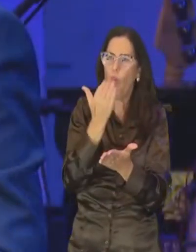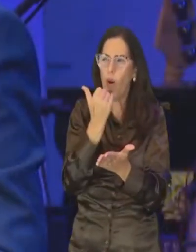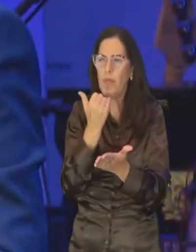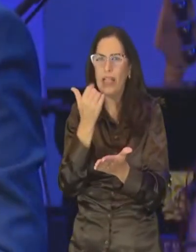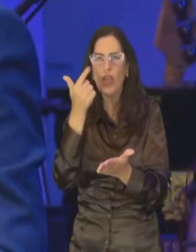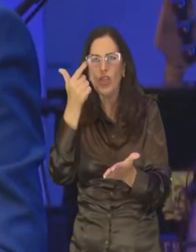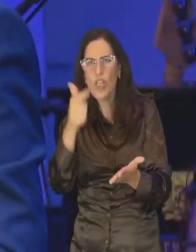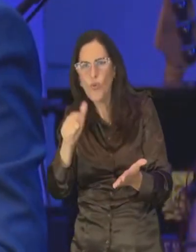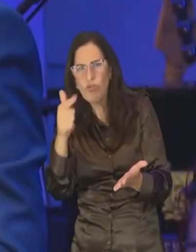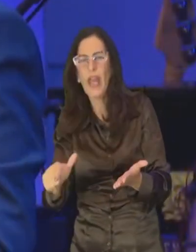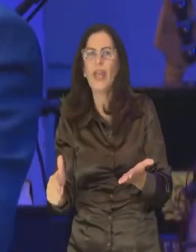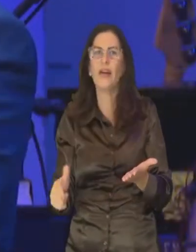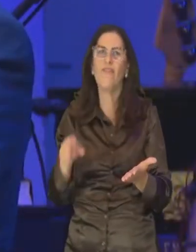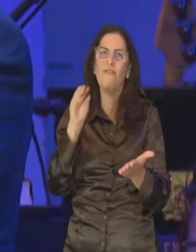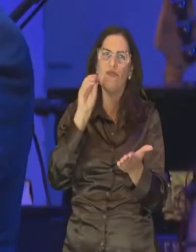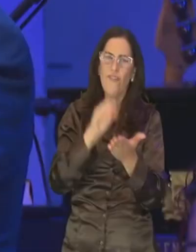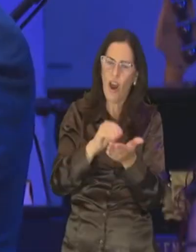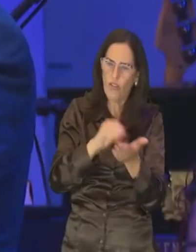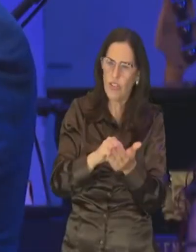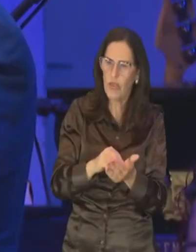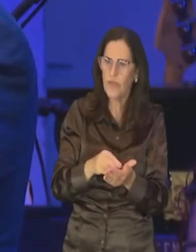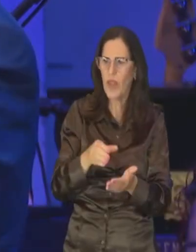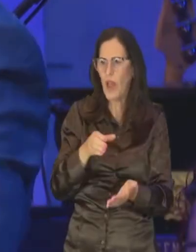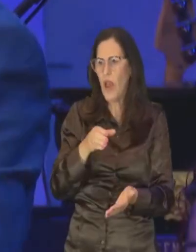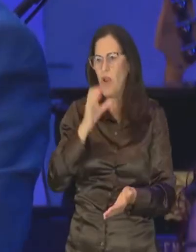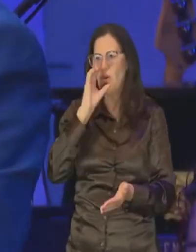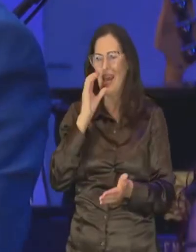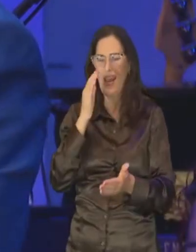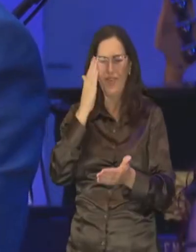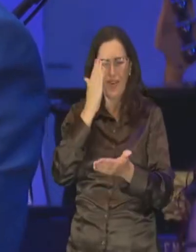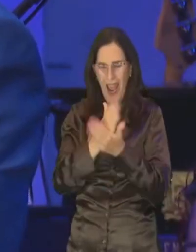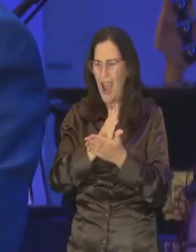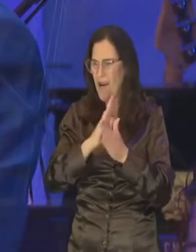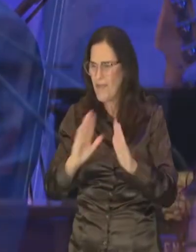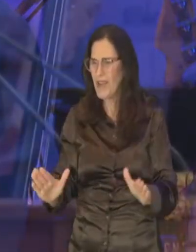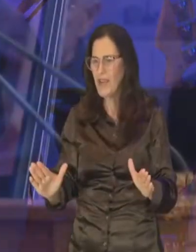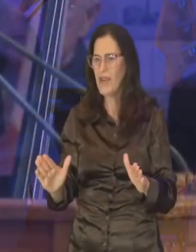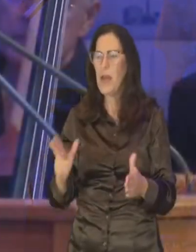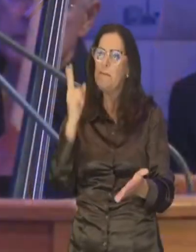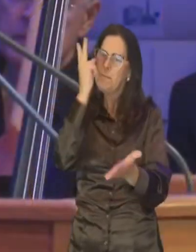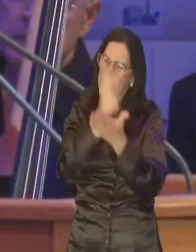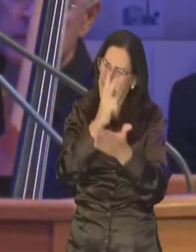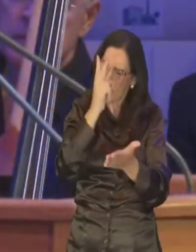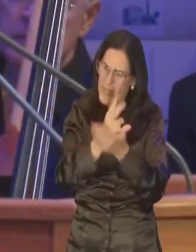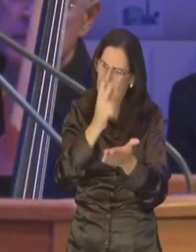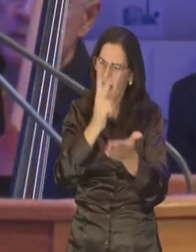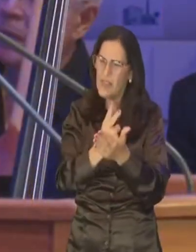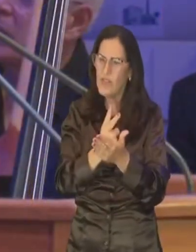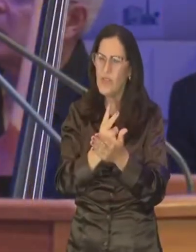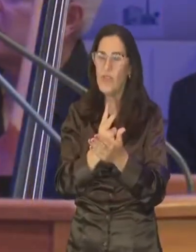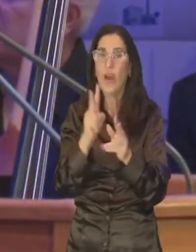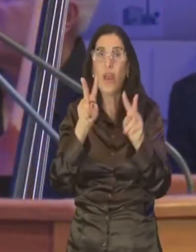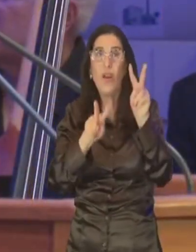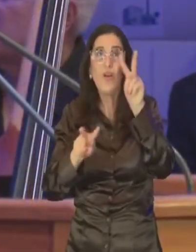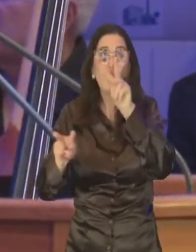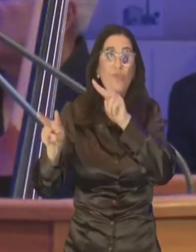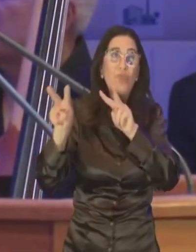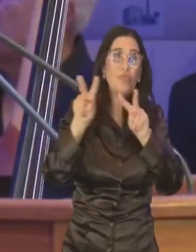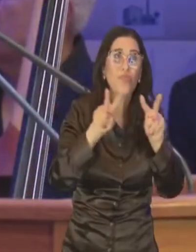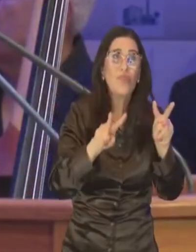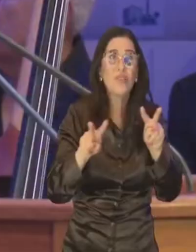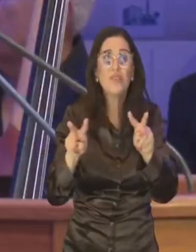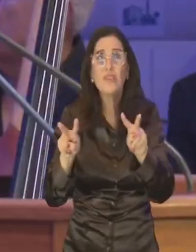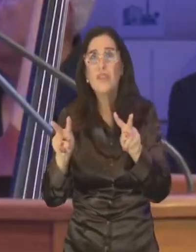acabe, mesmo que a bebida se finde, mesmo que aquilo que os nossos olhos que estão